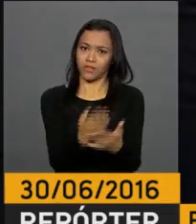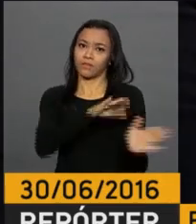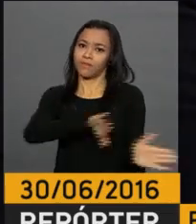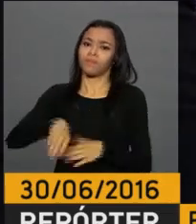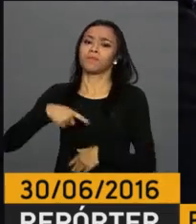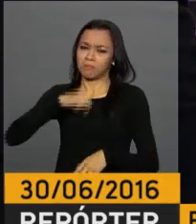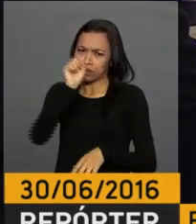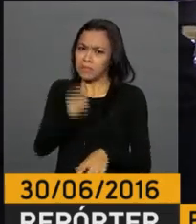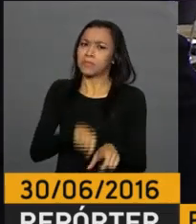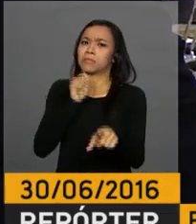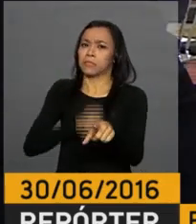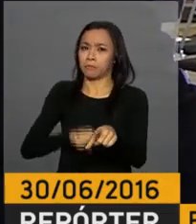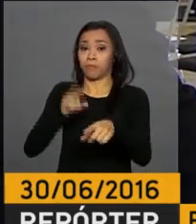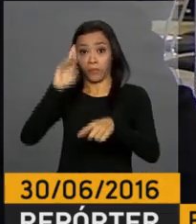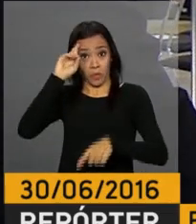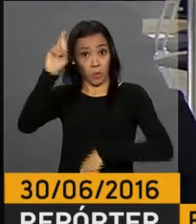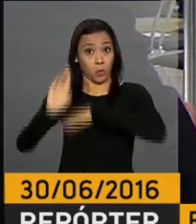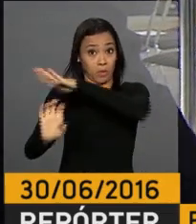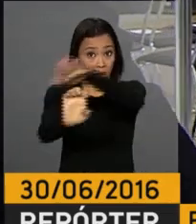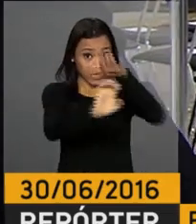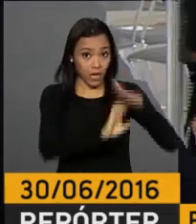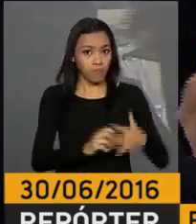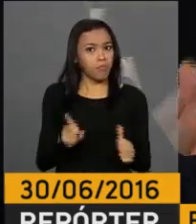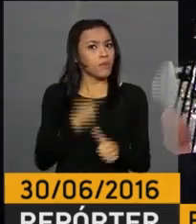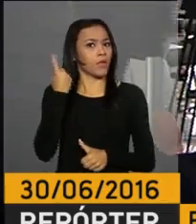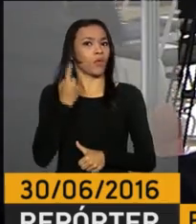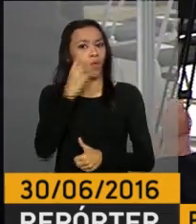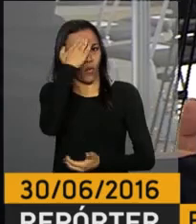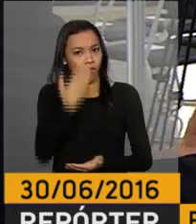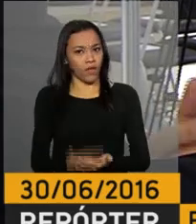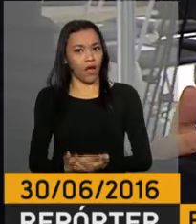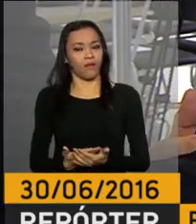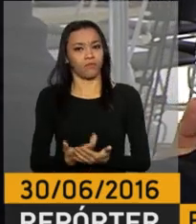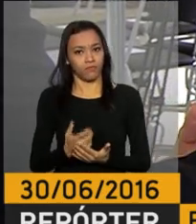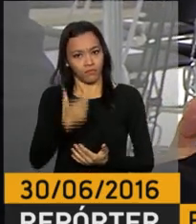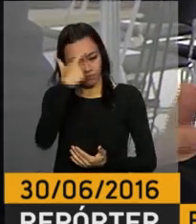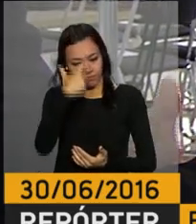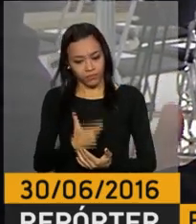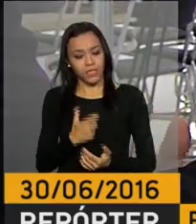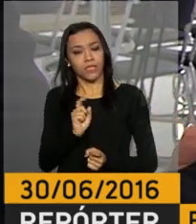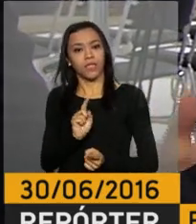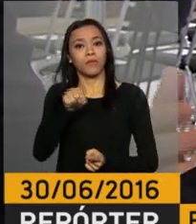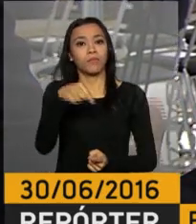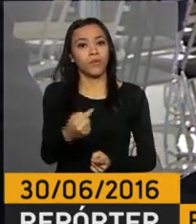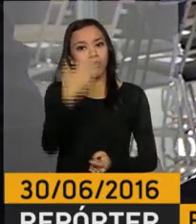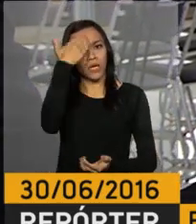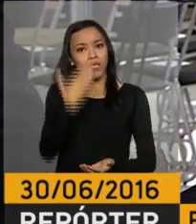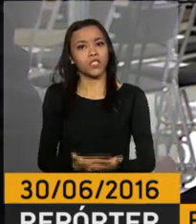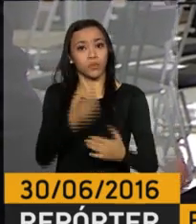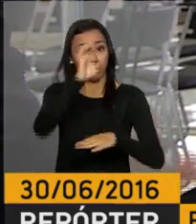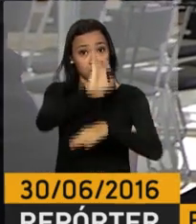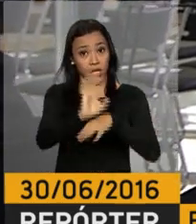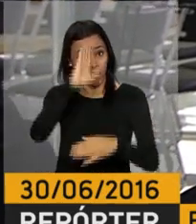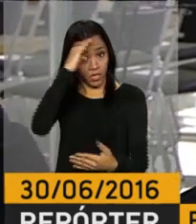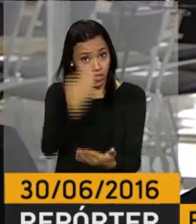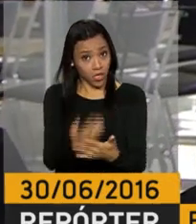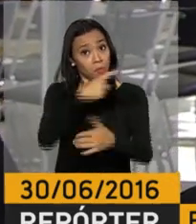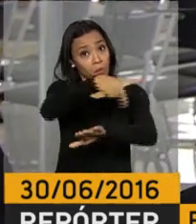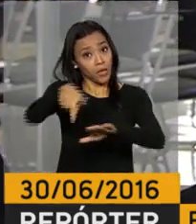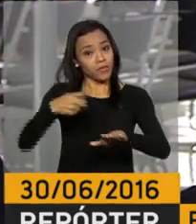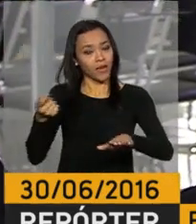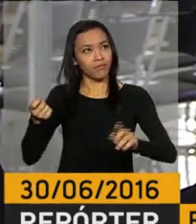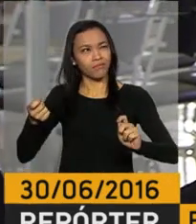Empresário ele primeiro tem que confiar ele acredita nele e tem que acreditar no seu estado no seu país para que ele possa